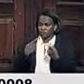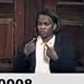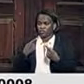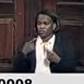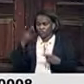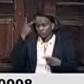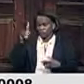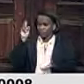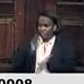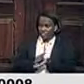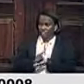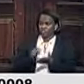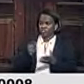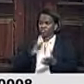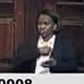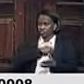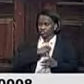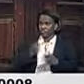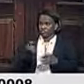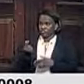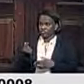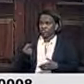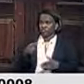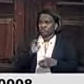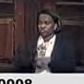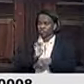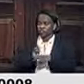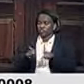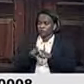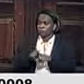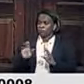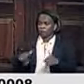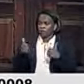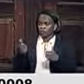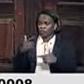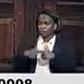realidade fiscal do Estado e quais os caminhos melhores para a superação da crise.